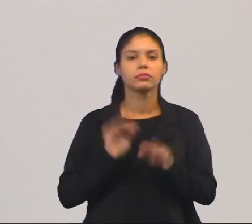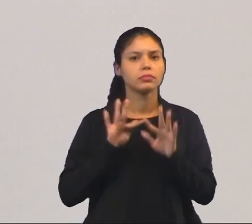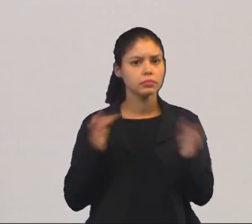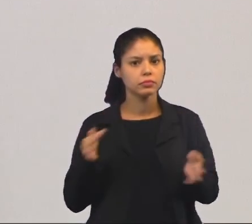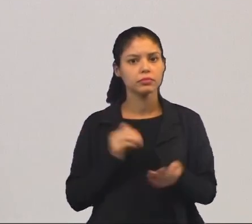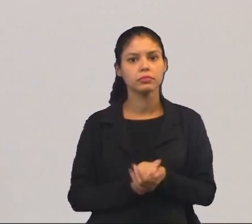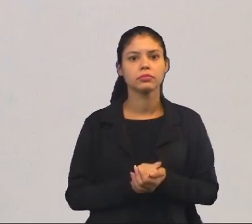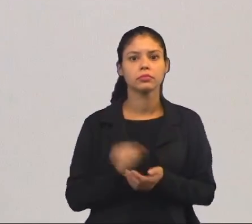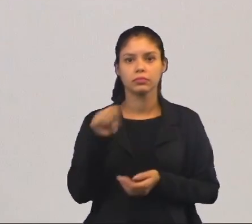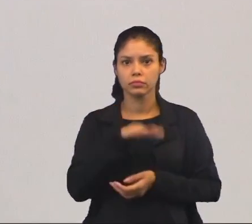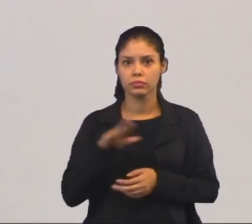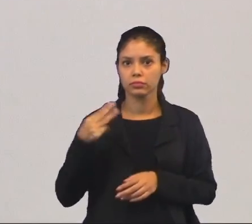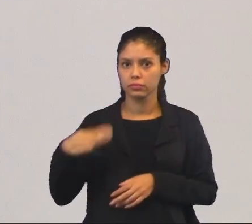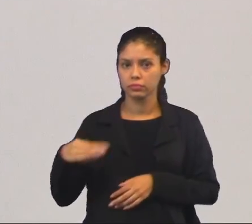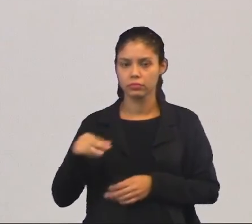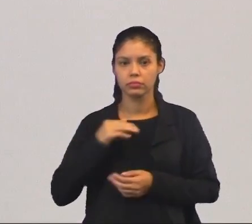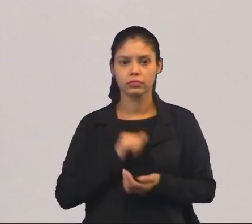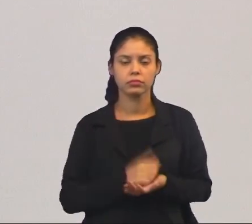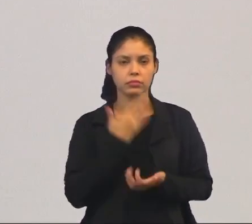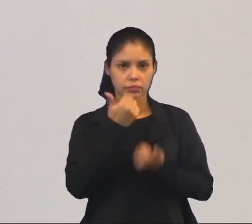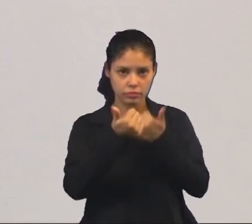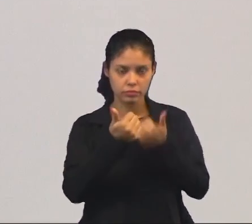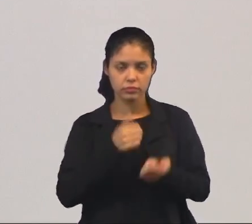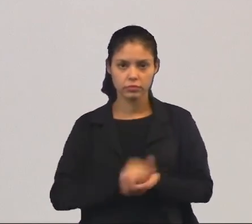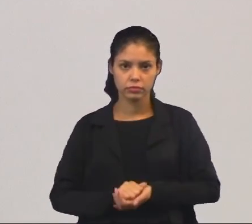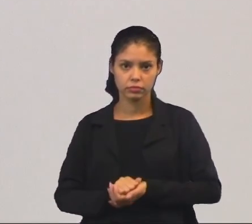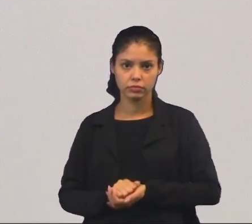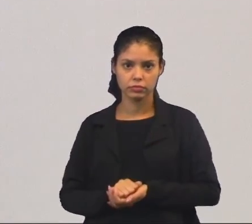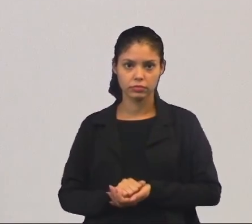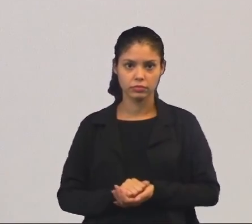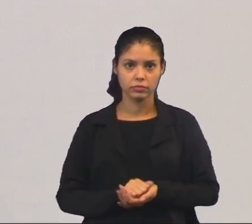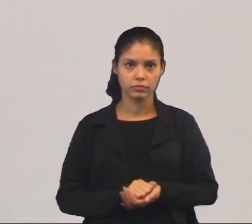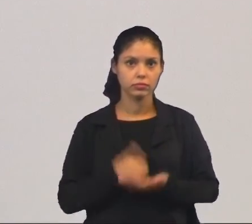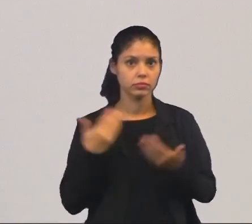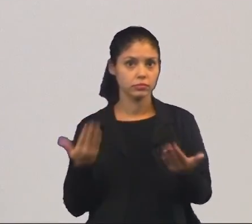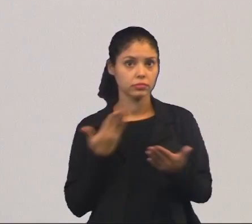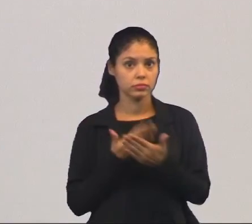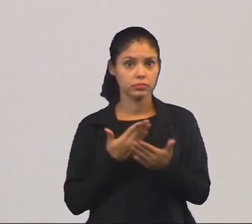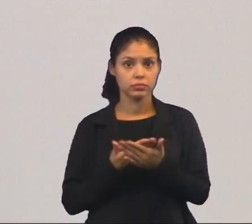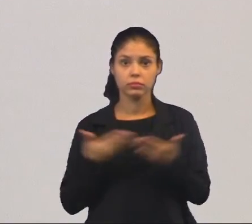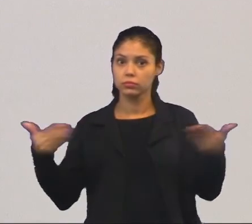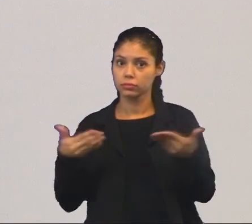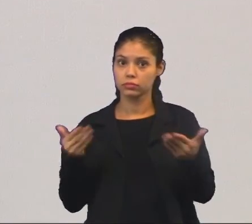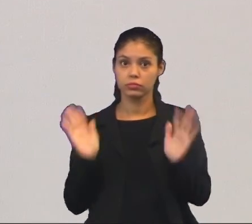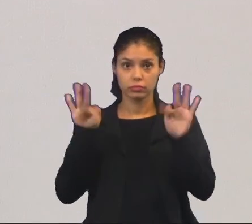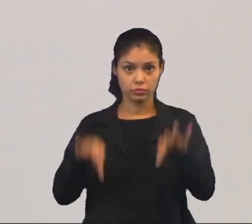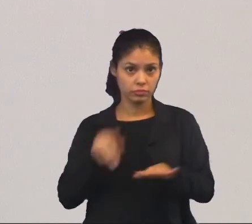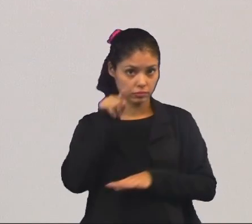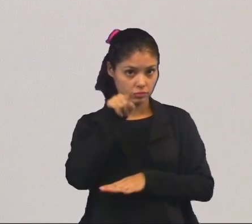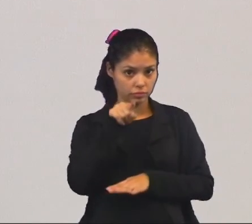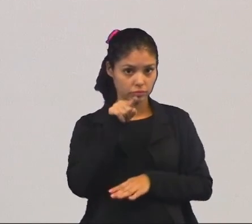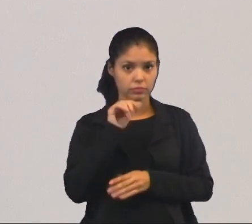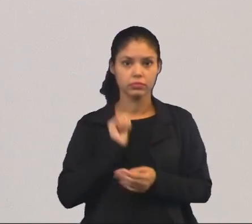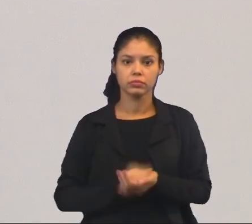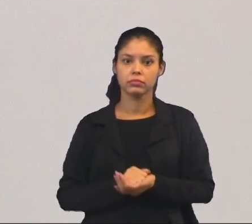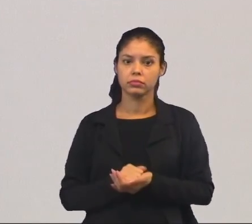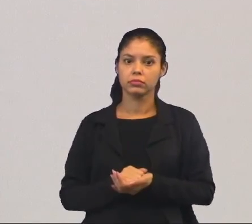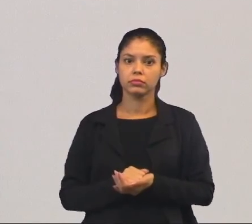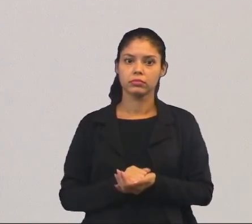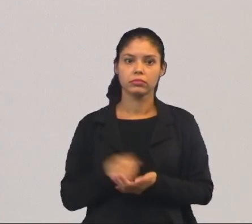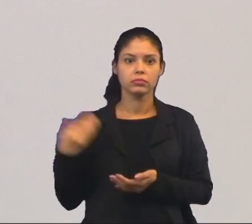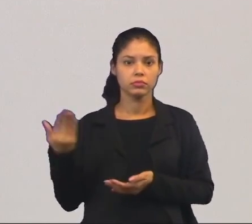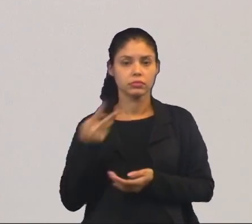simples e da área mais simples da matemática, tá? Olha lá. Então, nossa aula de hoje foi essa,